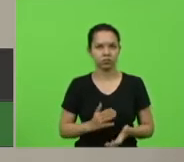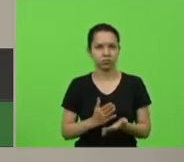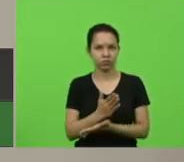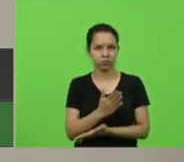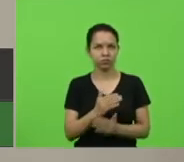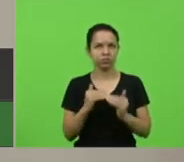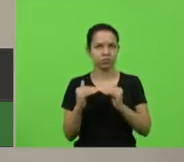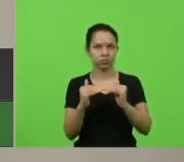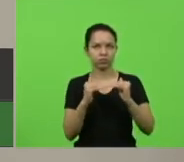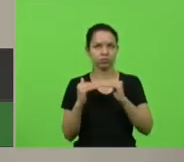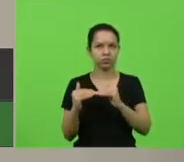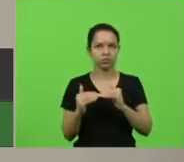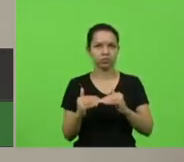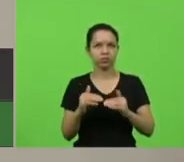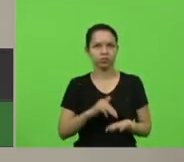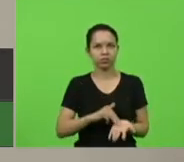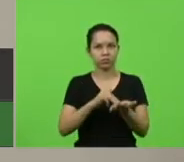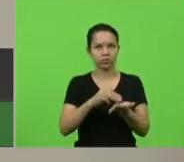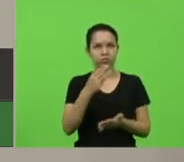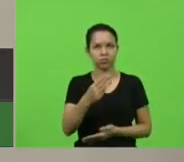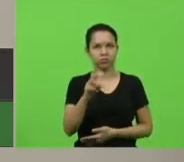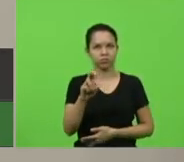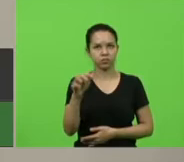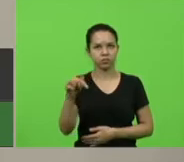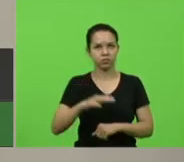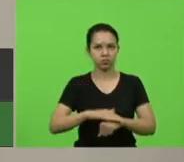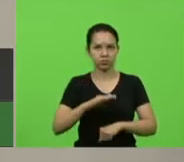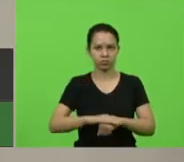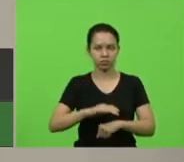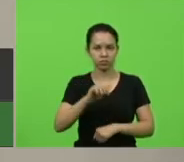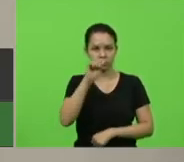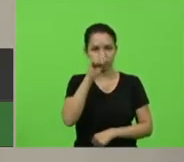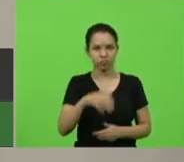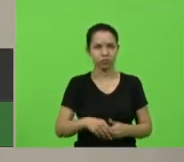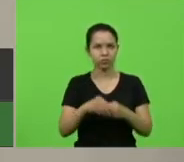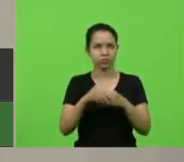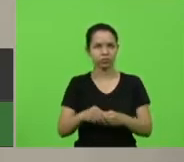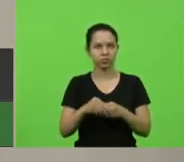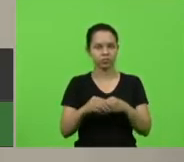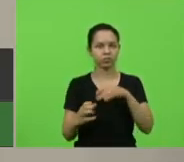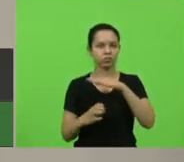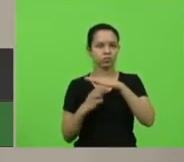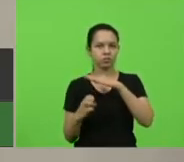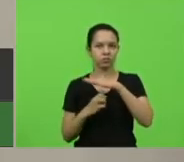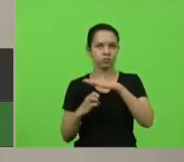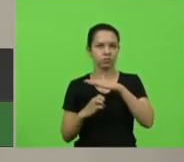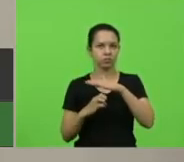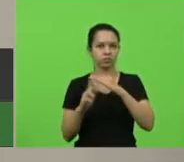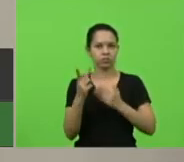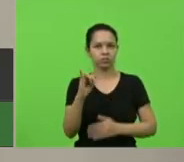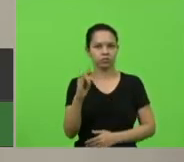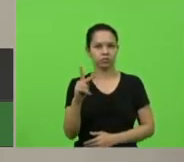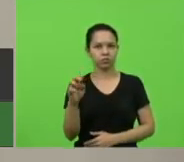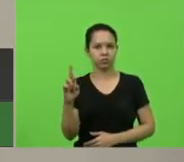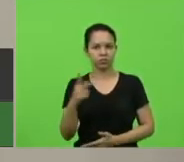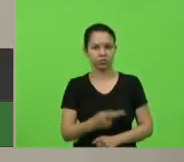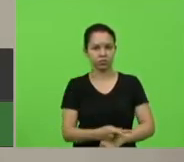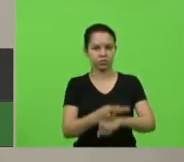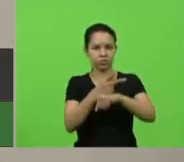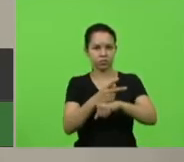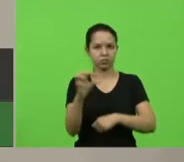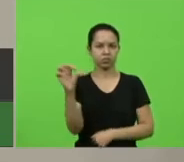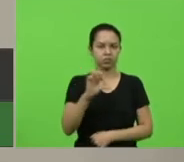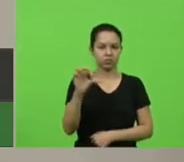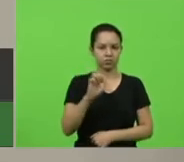Aprovado por unanimidade. Moção 357, autor deputado João Amin, cumprimentando a empresa Hiper por ter sido premiada na 9ª edição